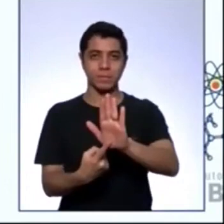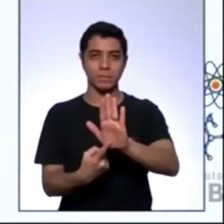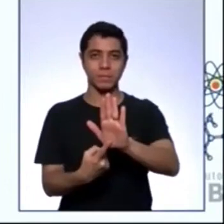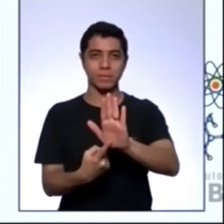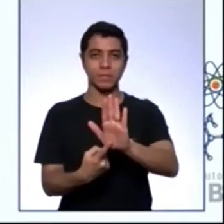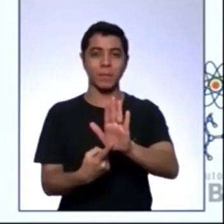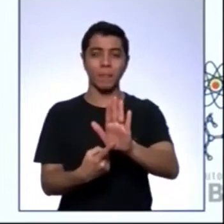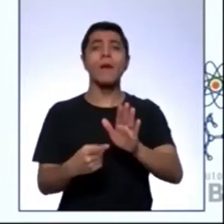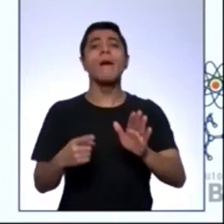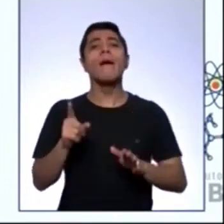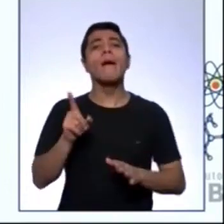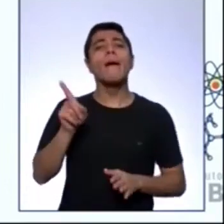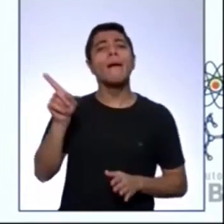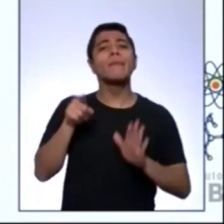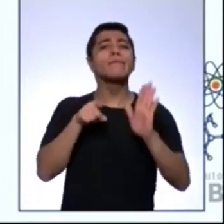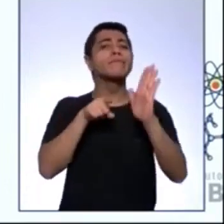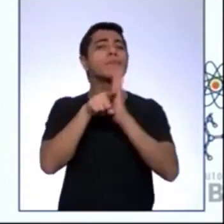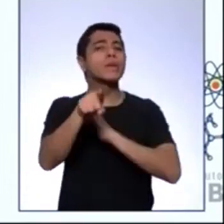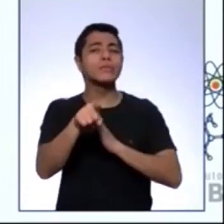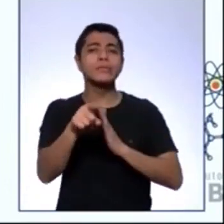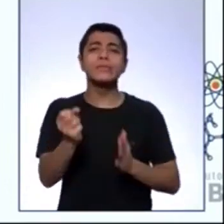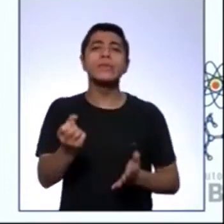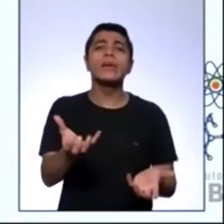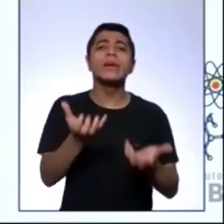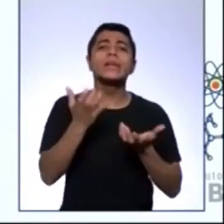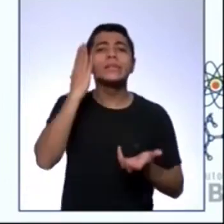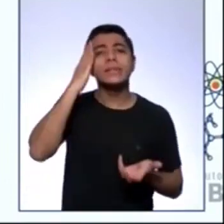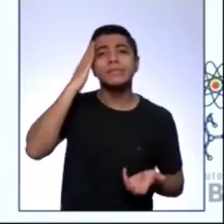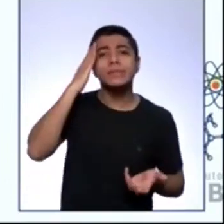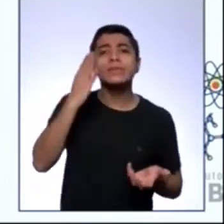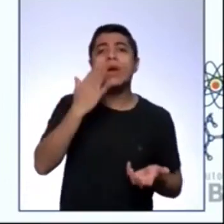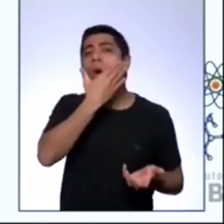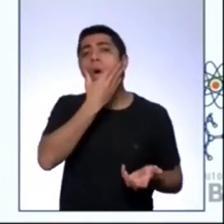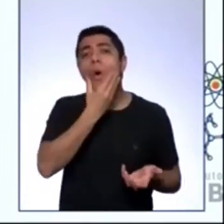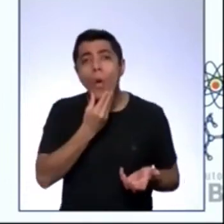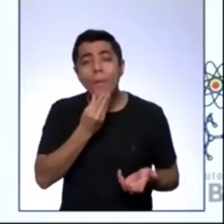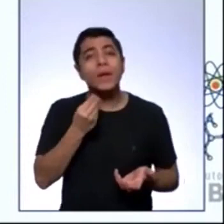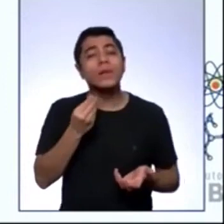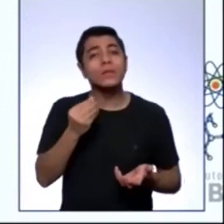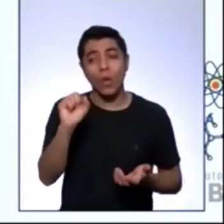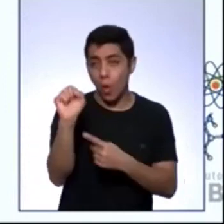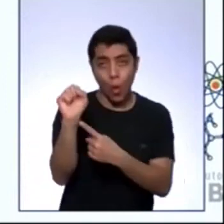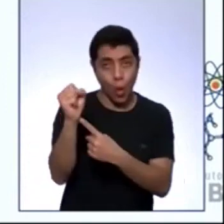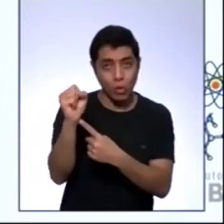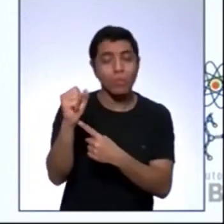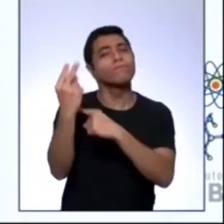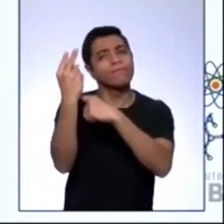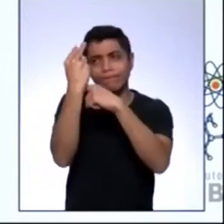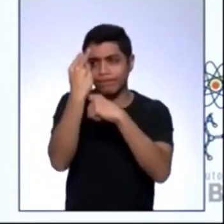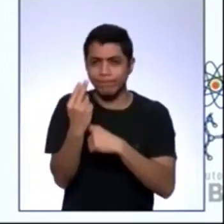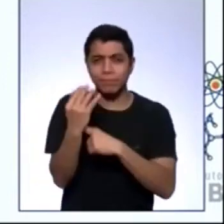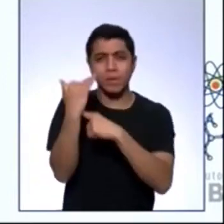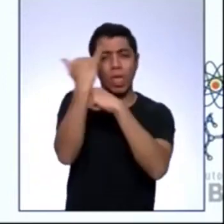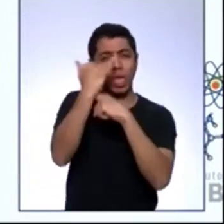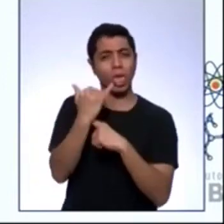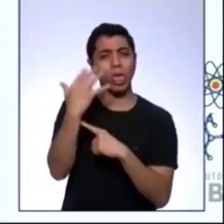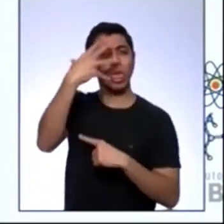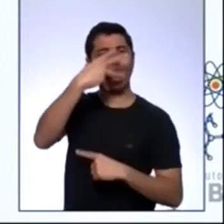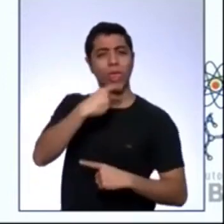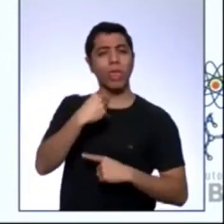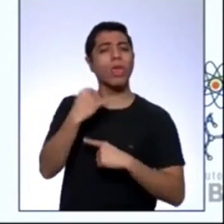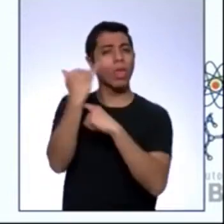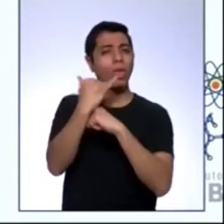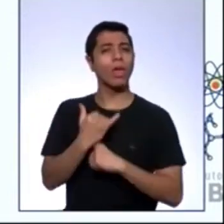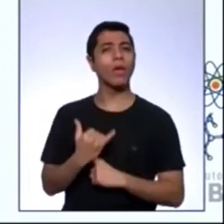que ele pergunta qual é o valor percentual que faz essa representação o filho pelo amor de